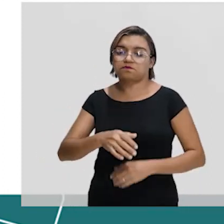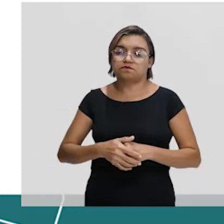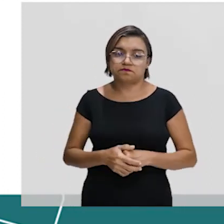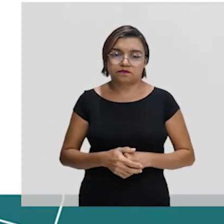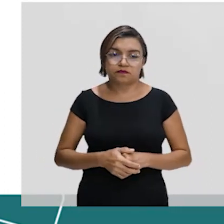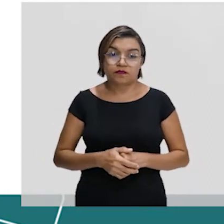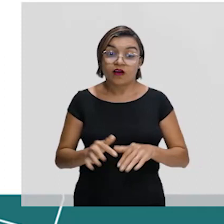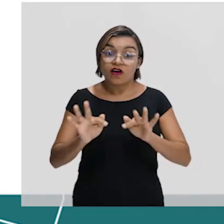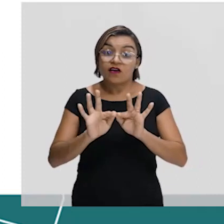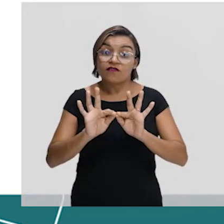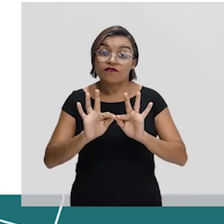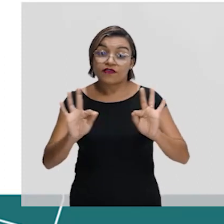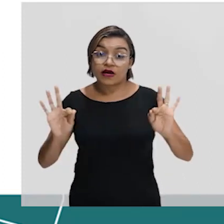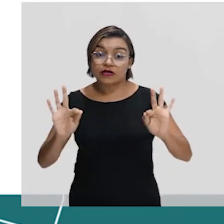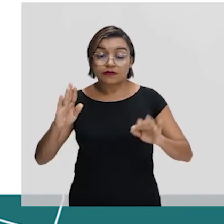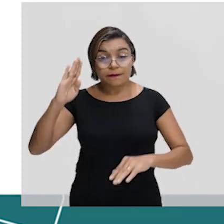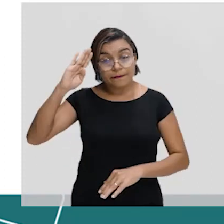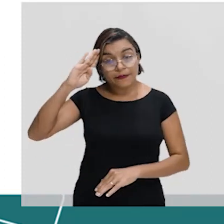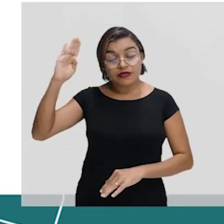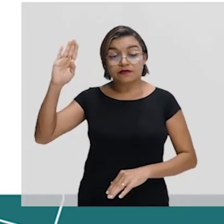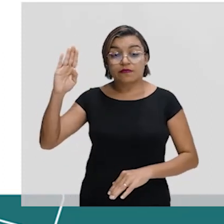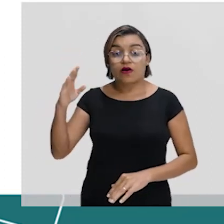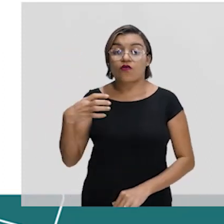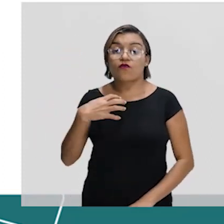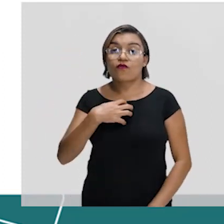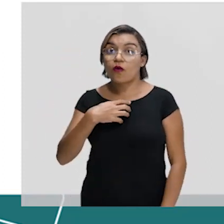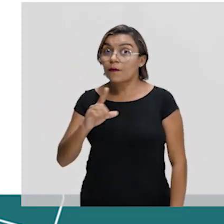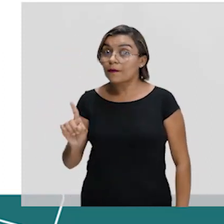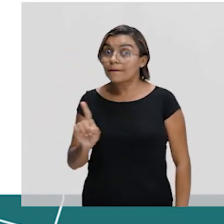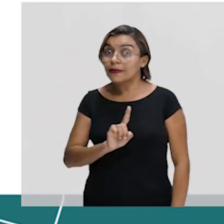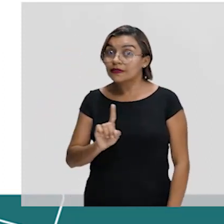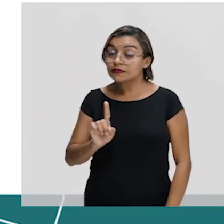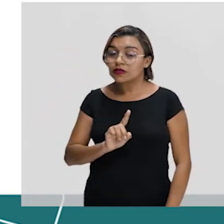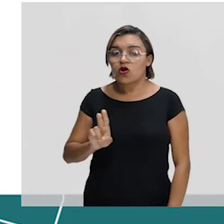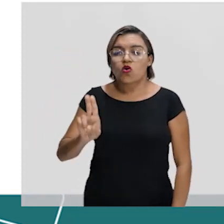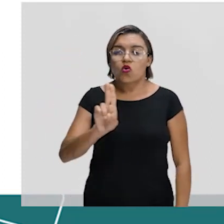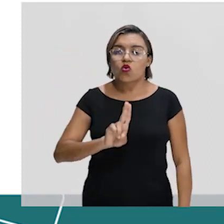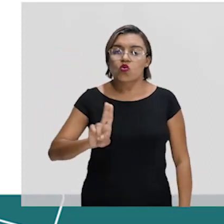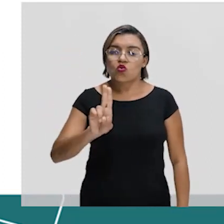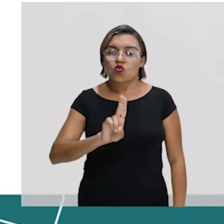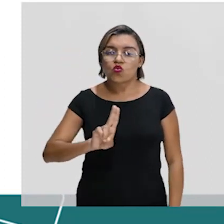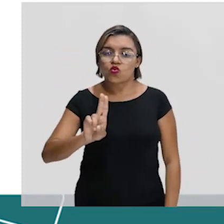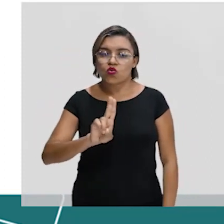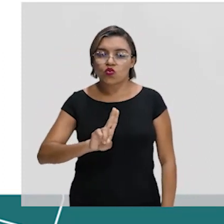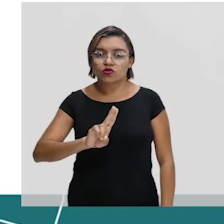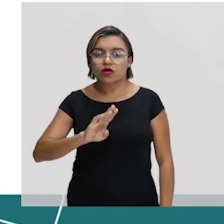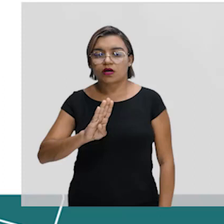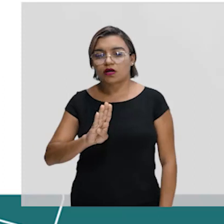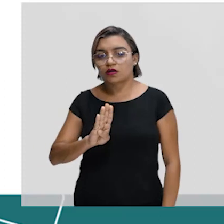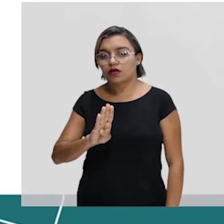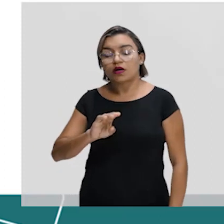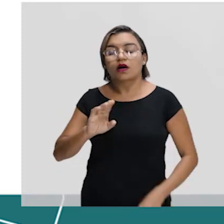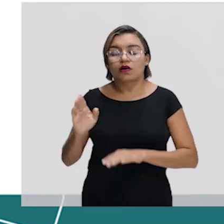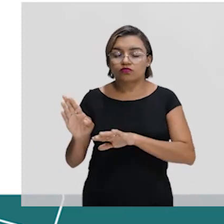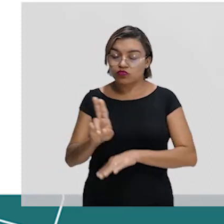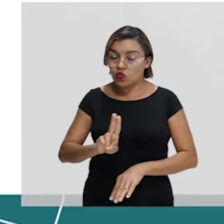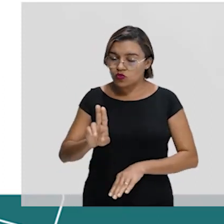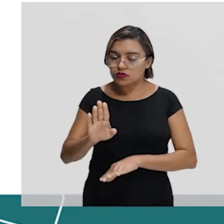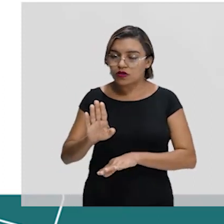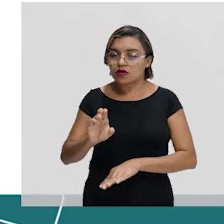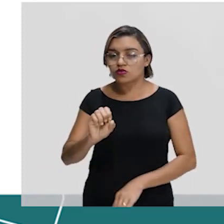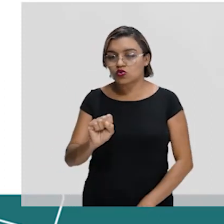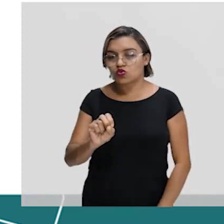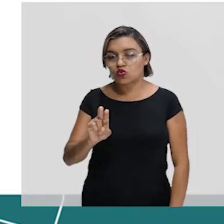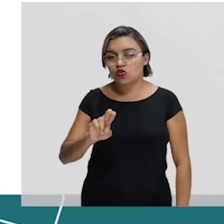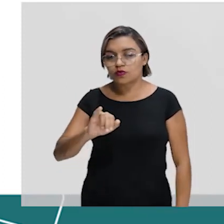oração principal estiver na forma negativa, usa-se o subjuntivo na subordinada, tá?